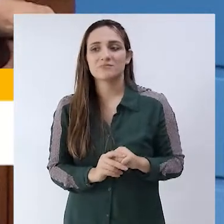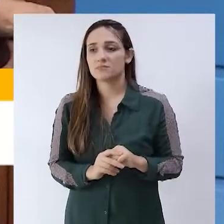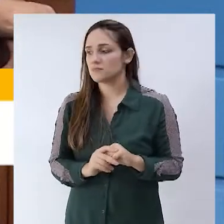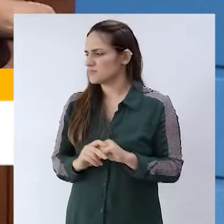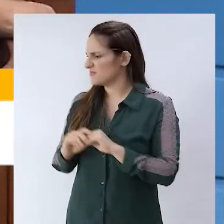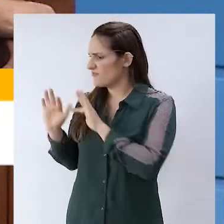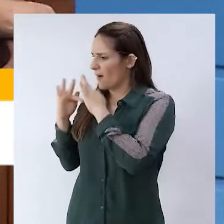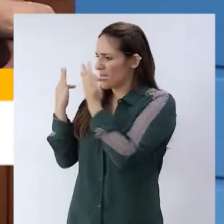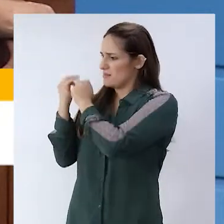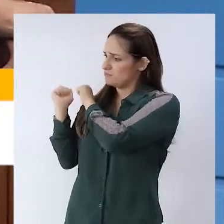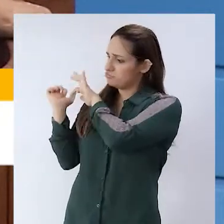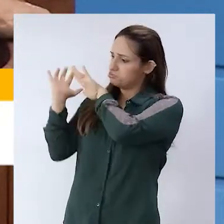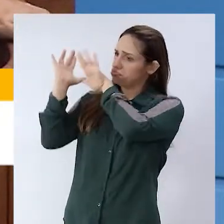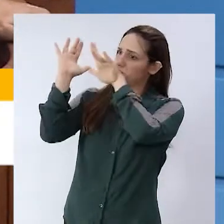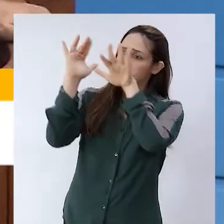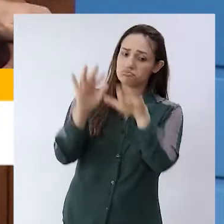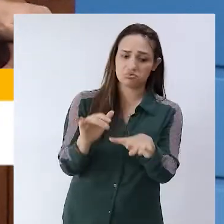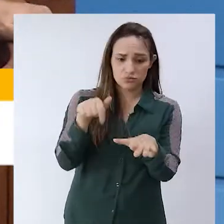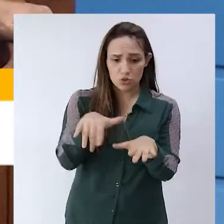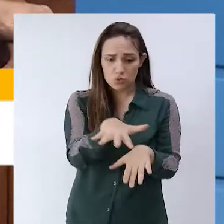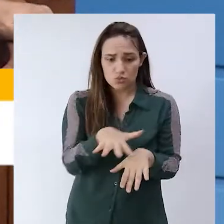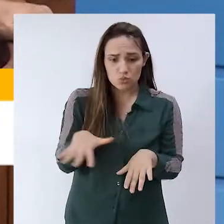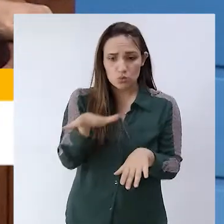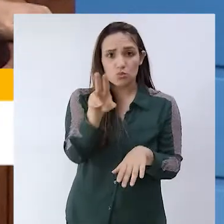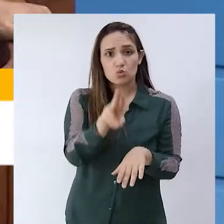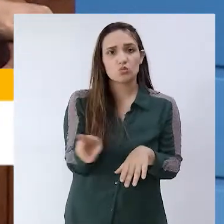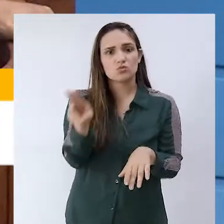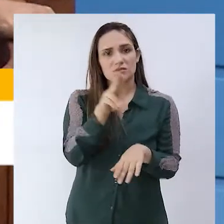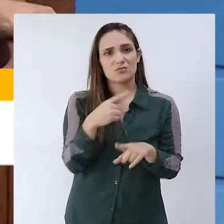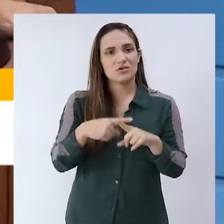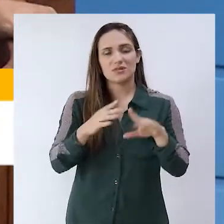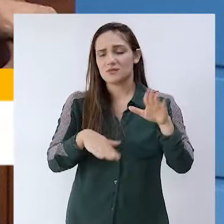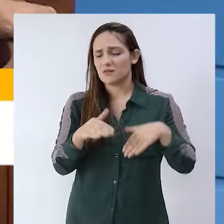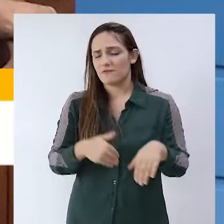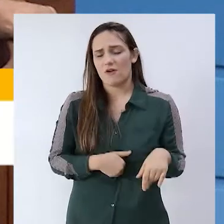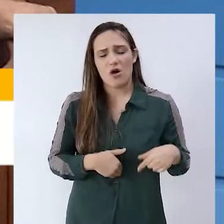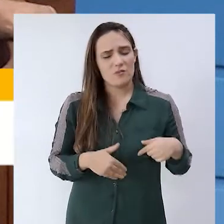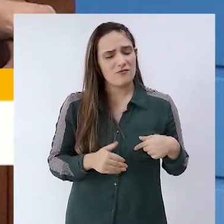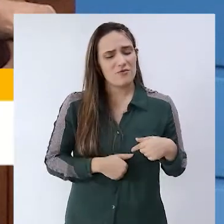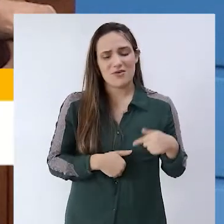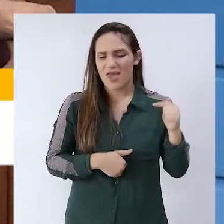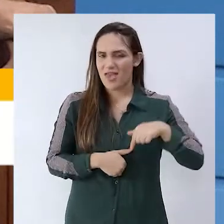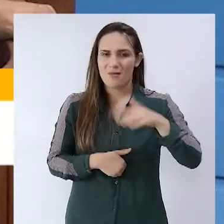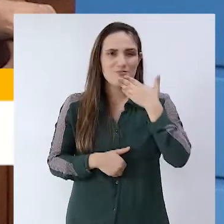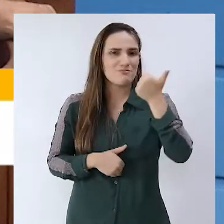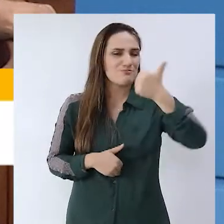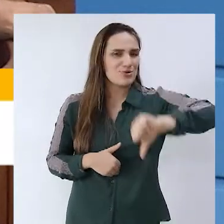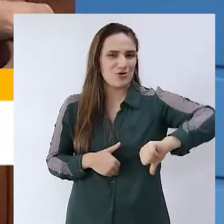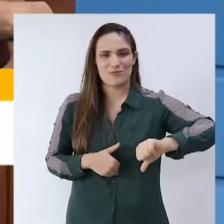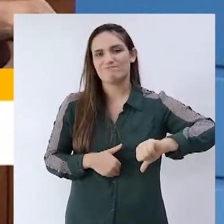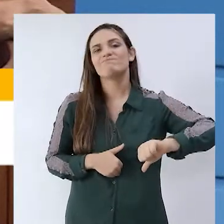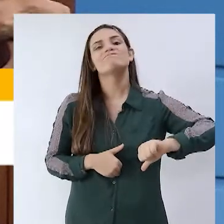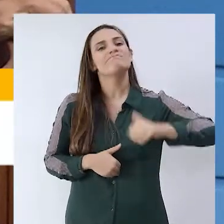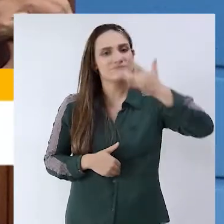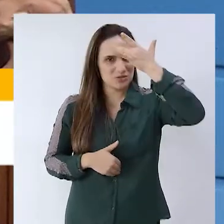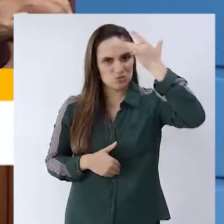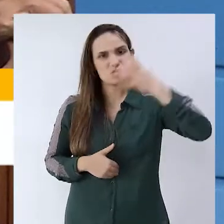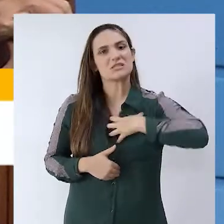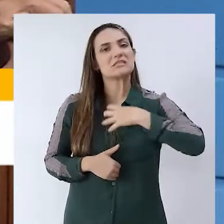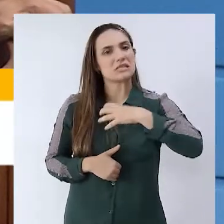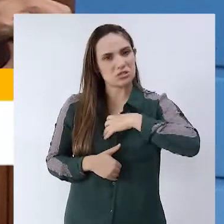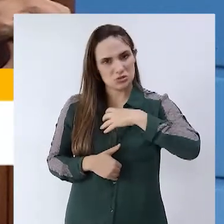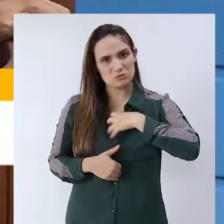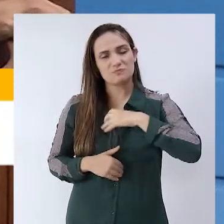valiam daquele espaço para matar a maior de todas as necessidades que o